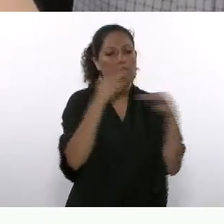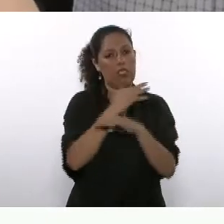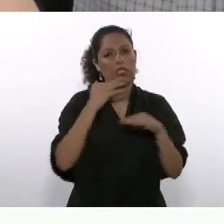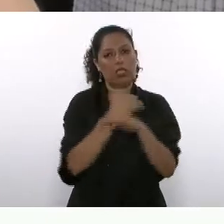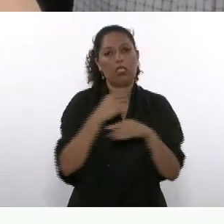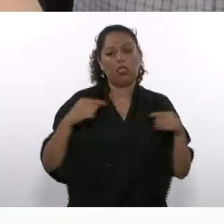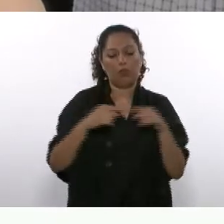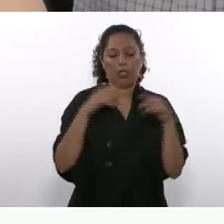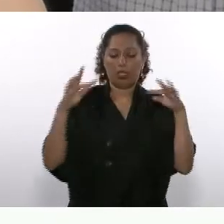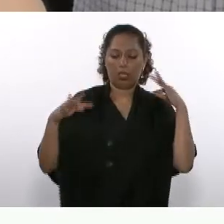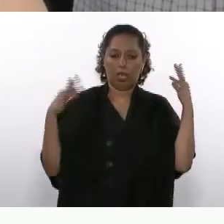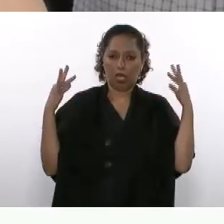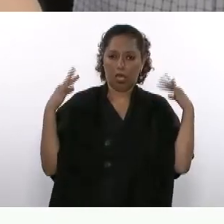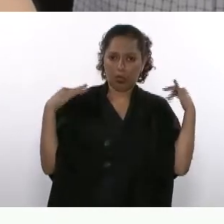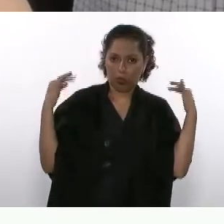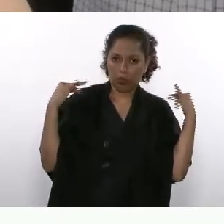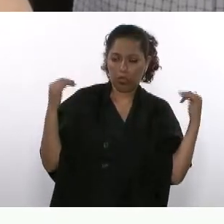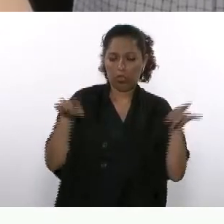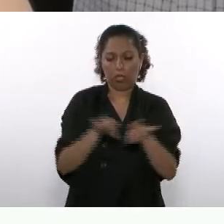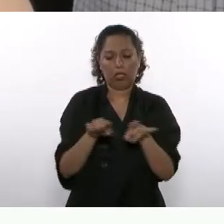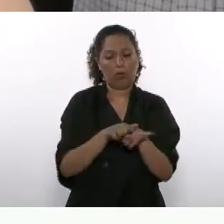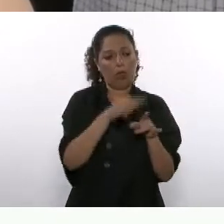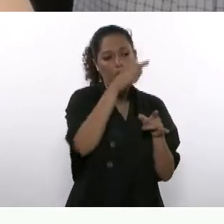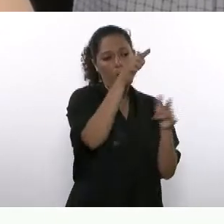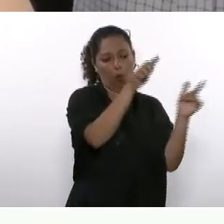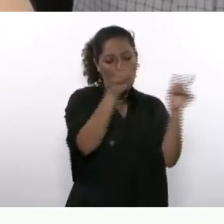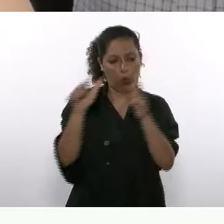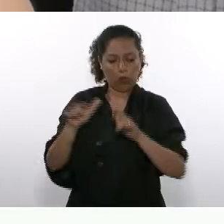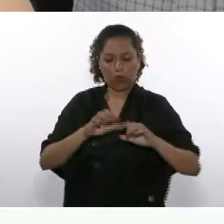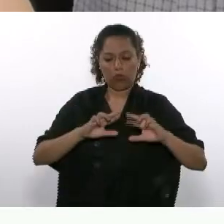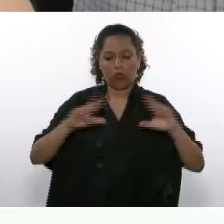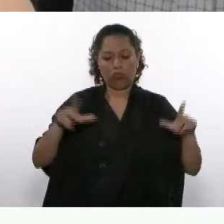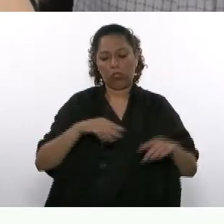tange ao turismo e outras áreas afins.